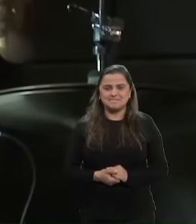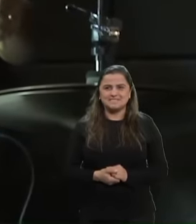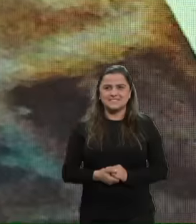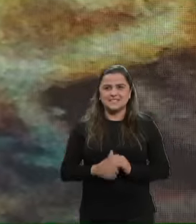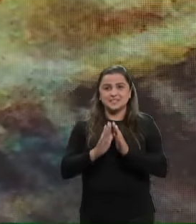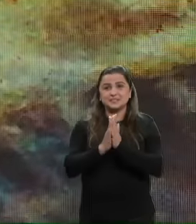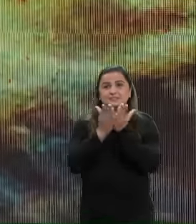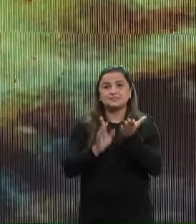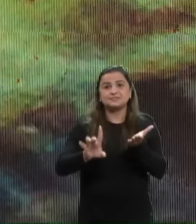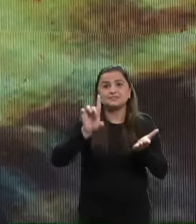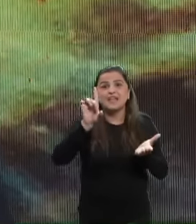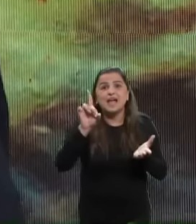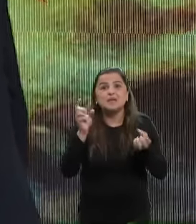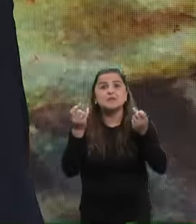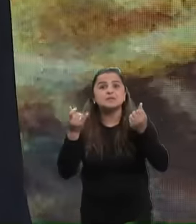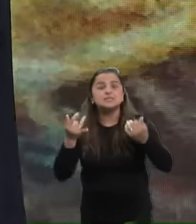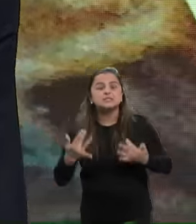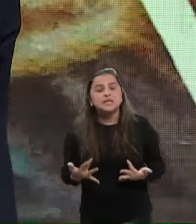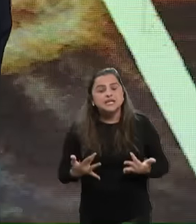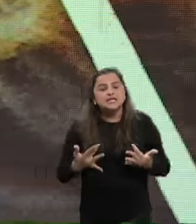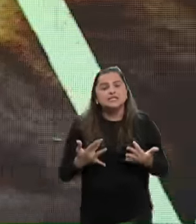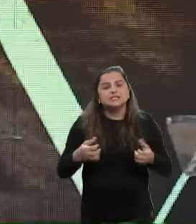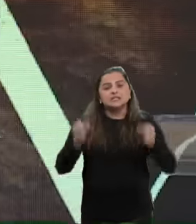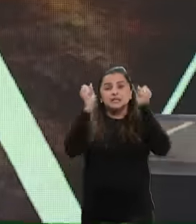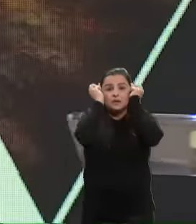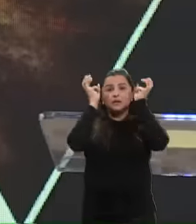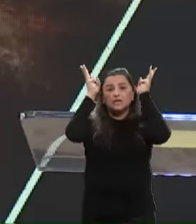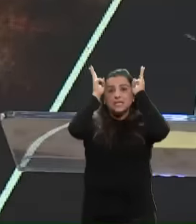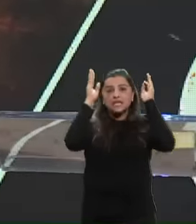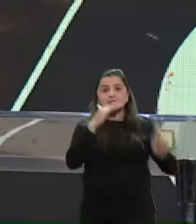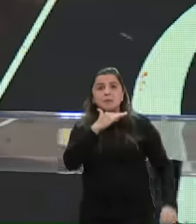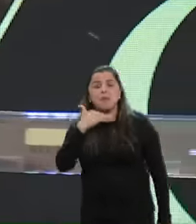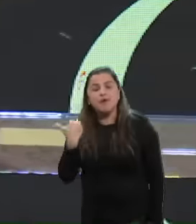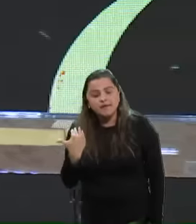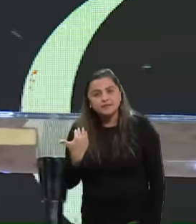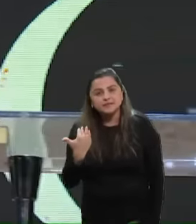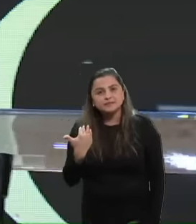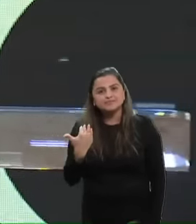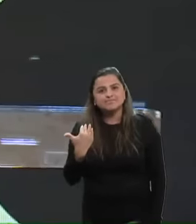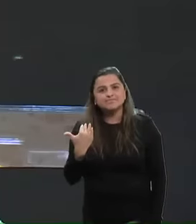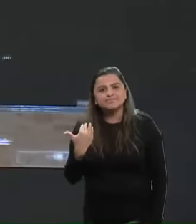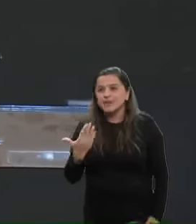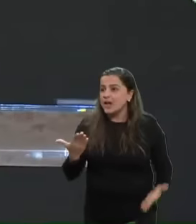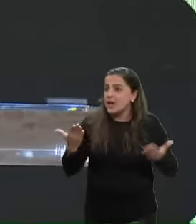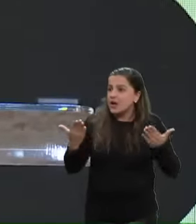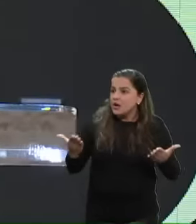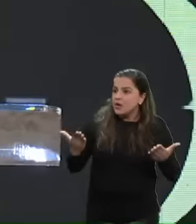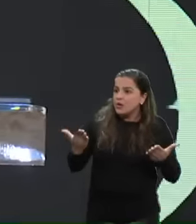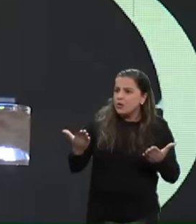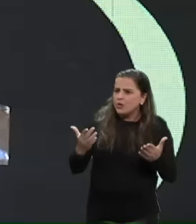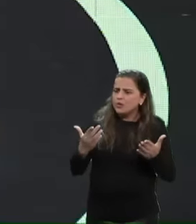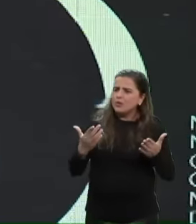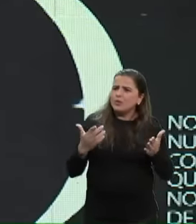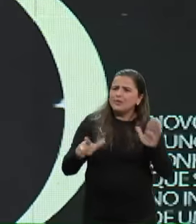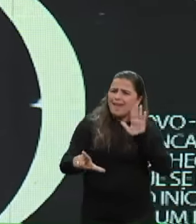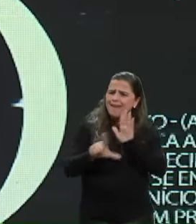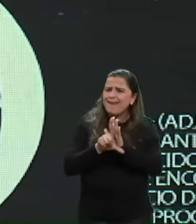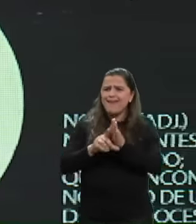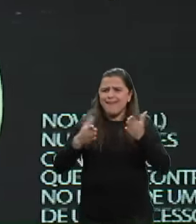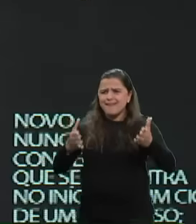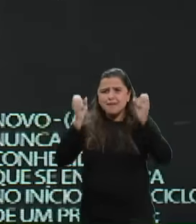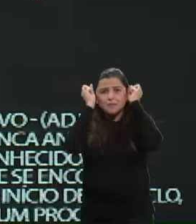A Bíblia fala que Moisés estava morto. Moisés, o grande legislador.